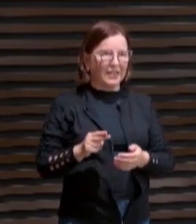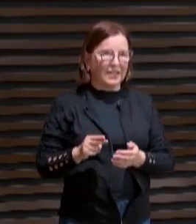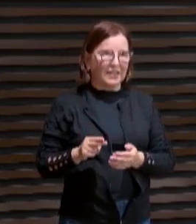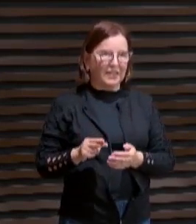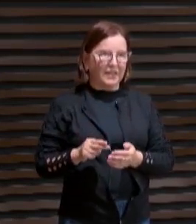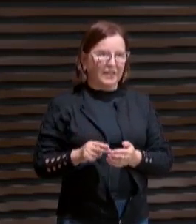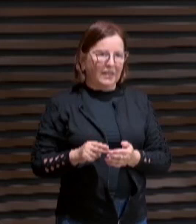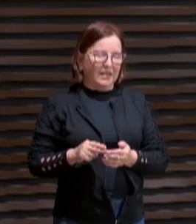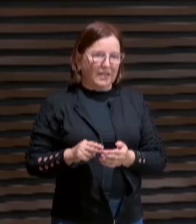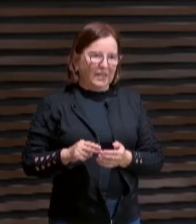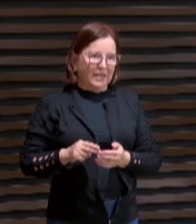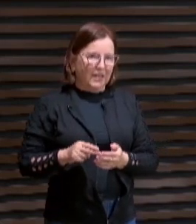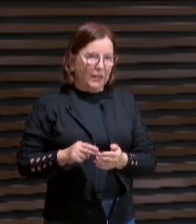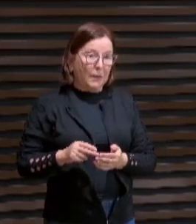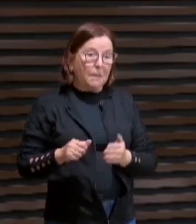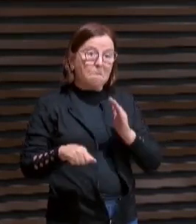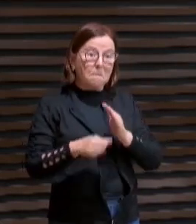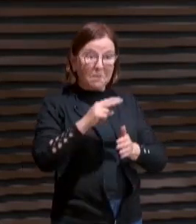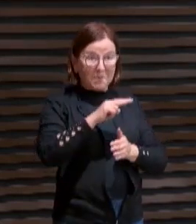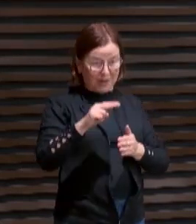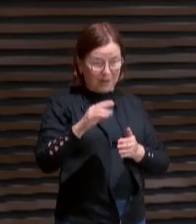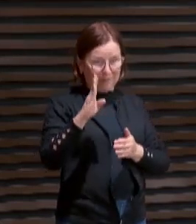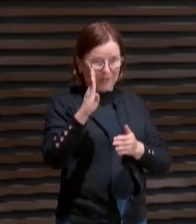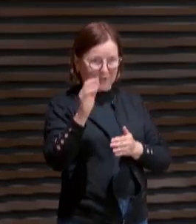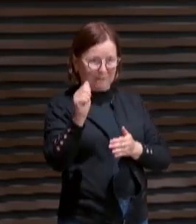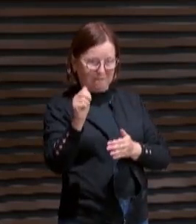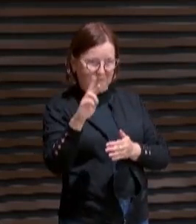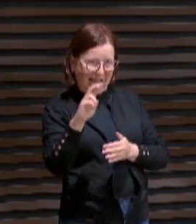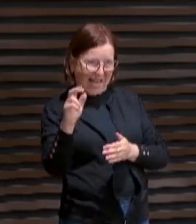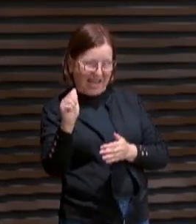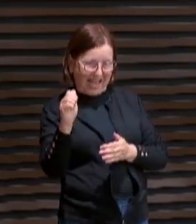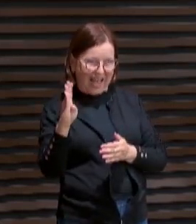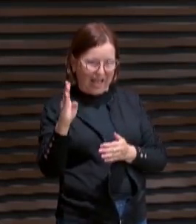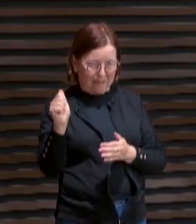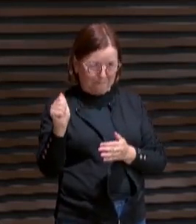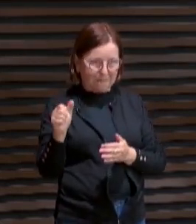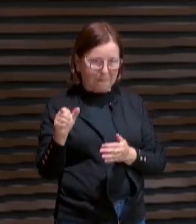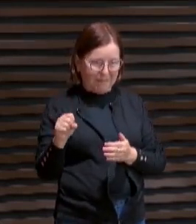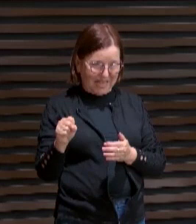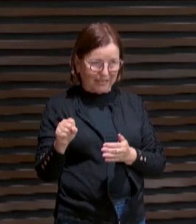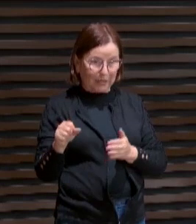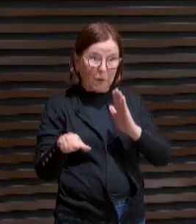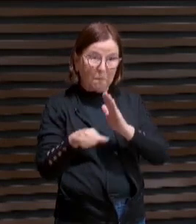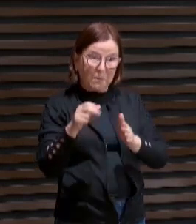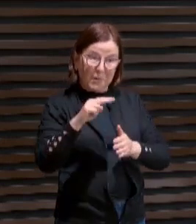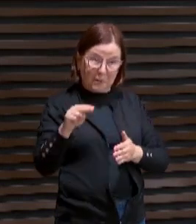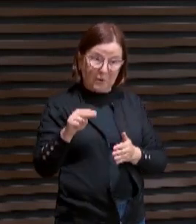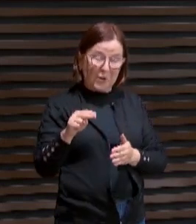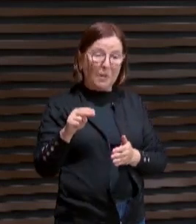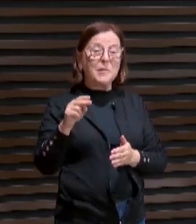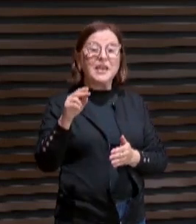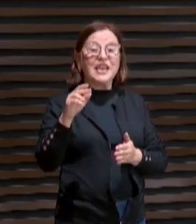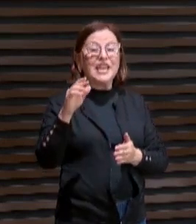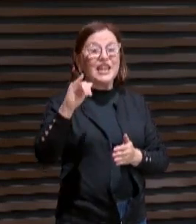Jesus Barrabás. Então, Jesus chamado Cristo, Jesus o Nazareno, Jesus